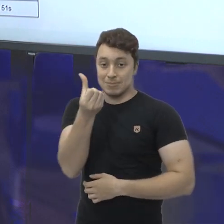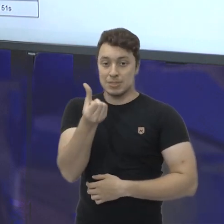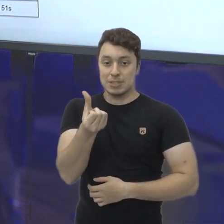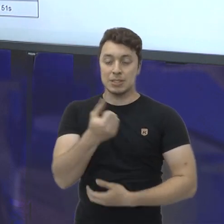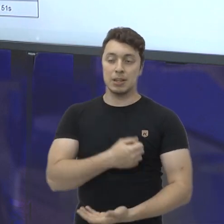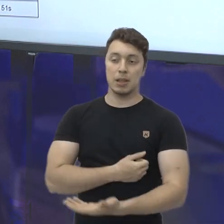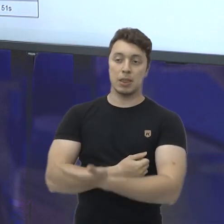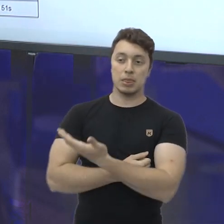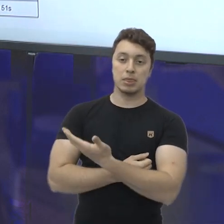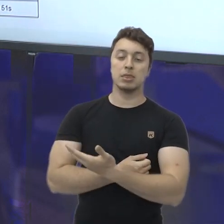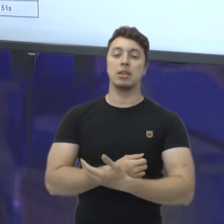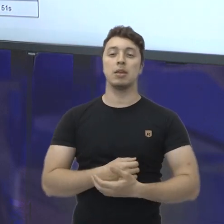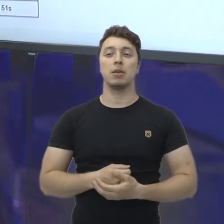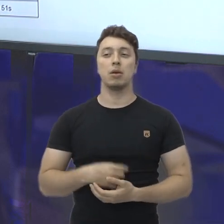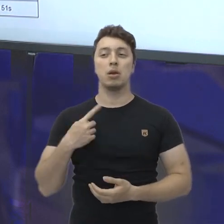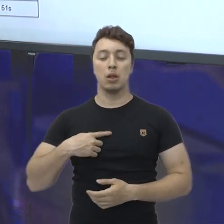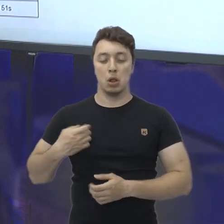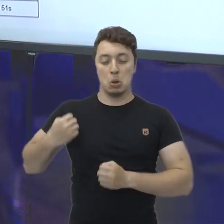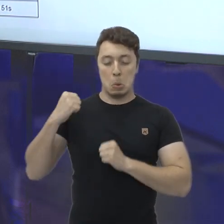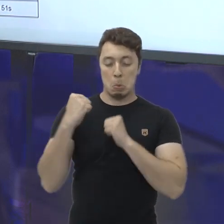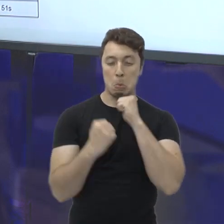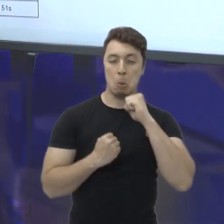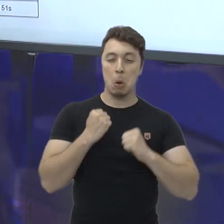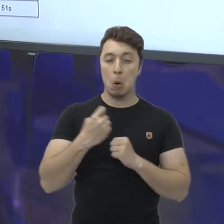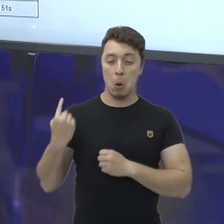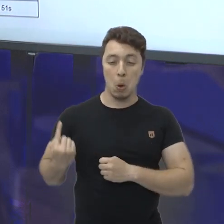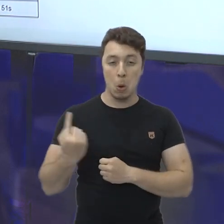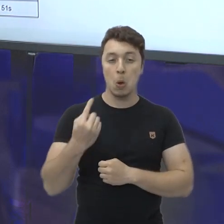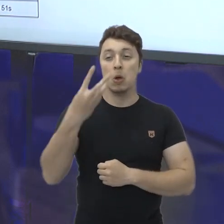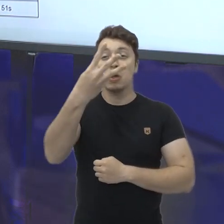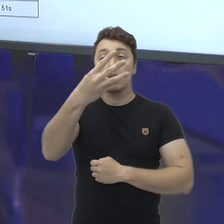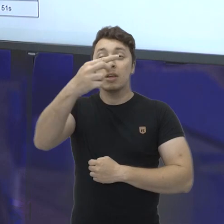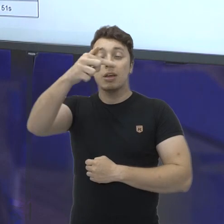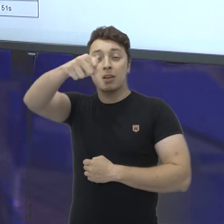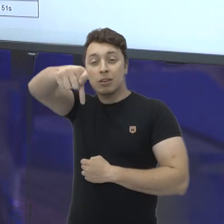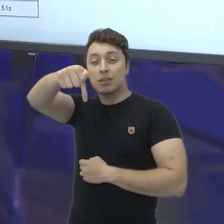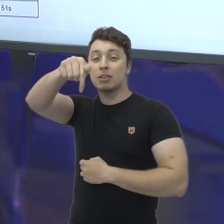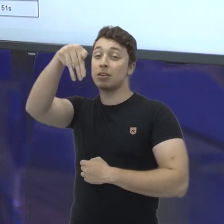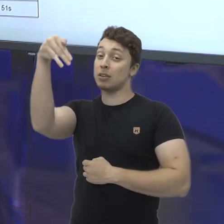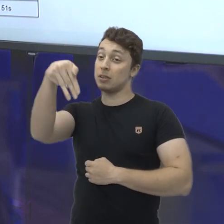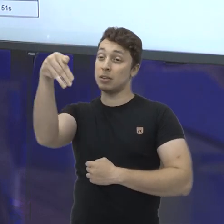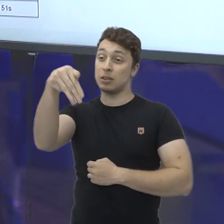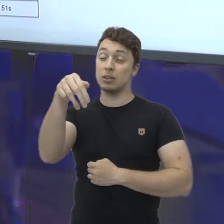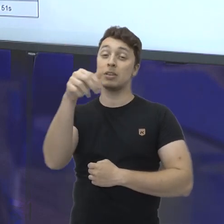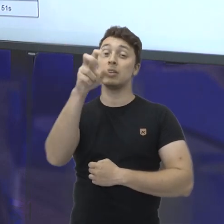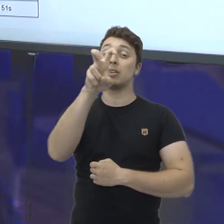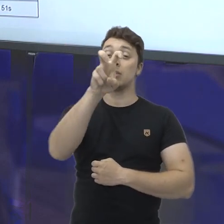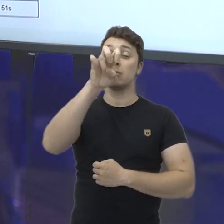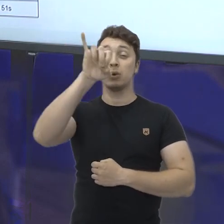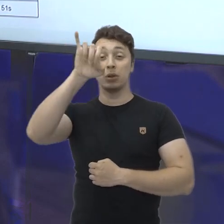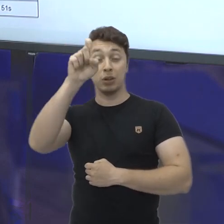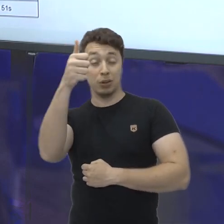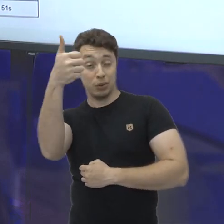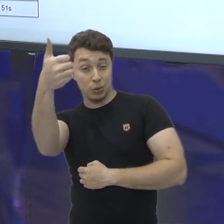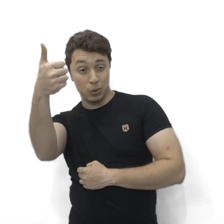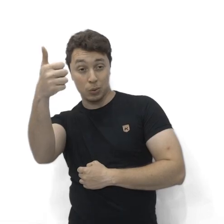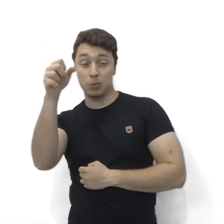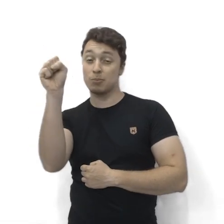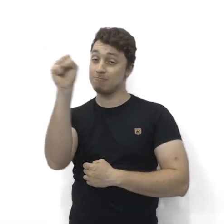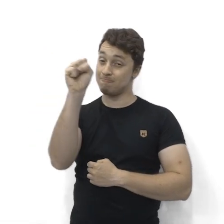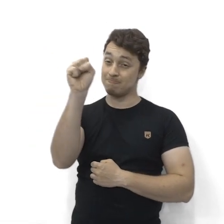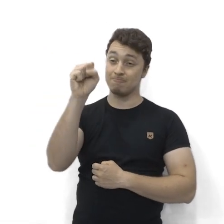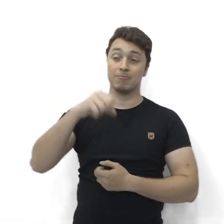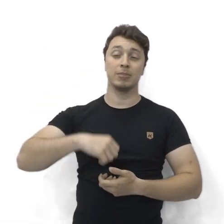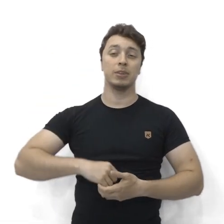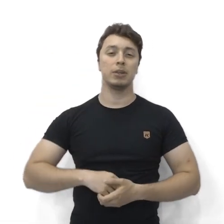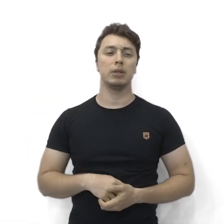colocação e ele percorreu em 37 minutos e 51 segundos. E agora,